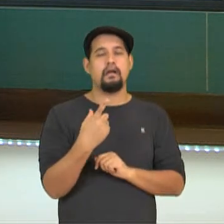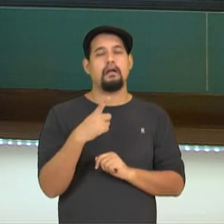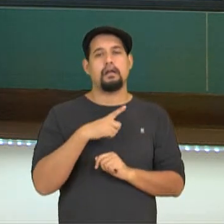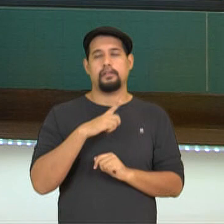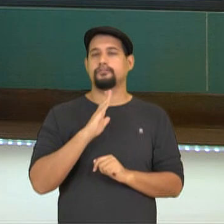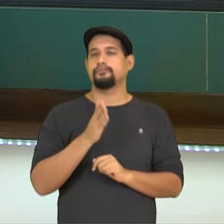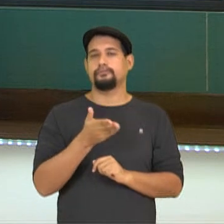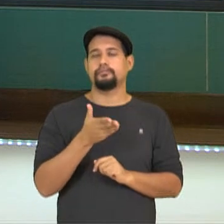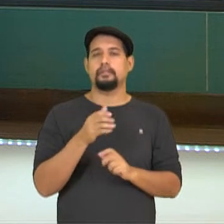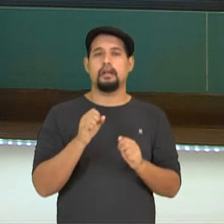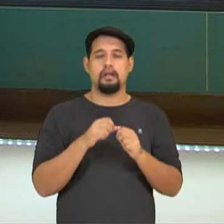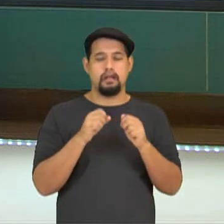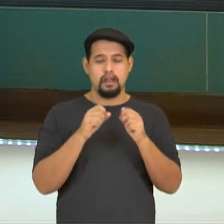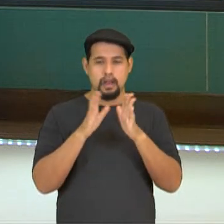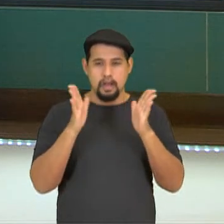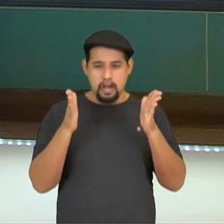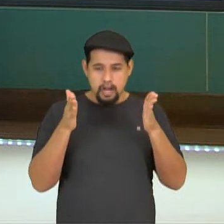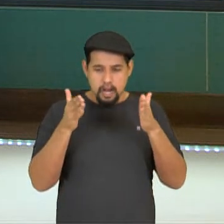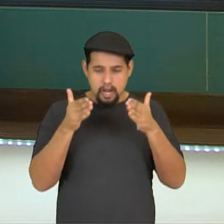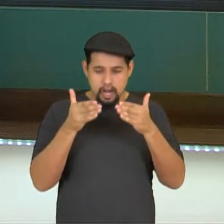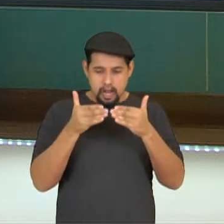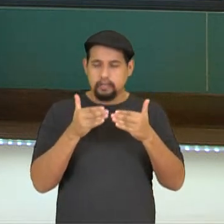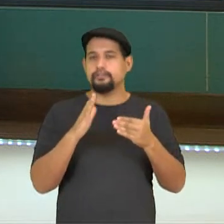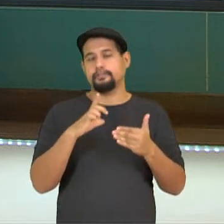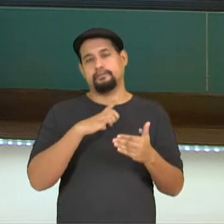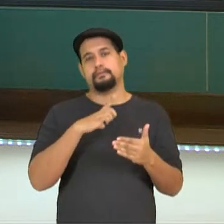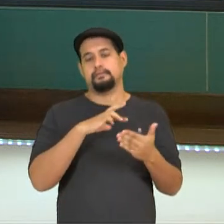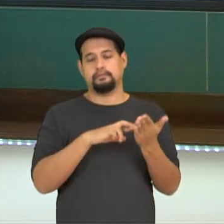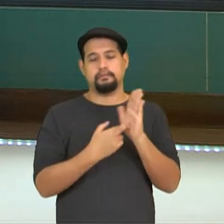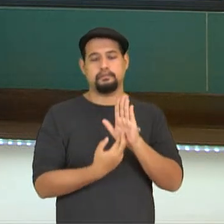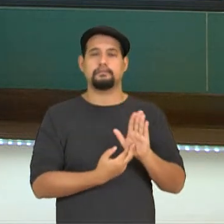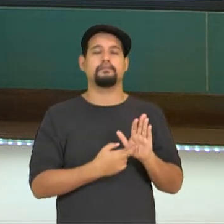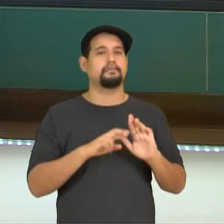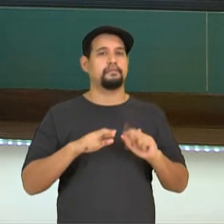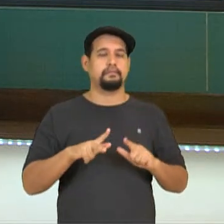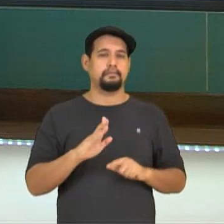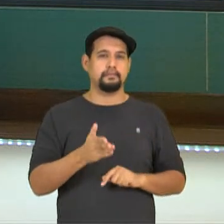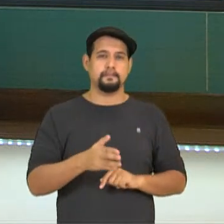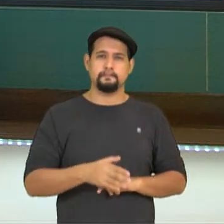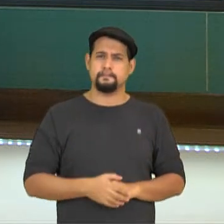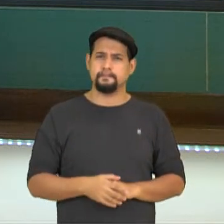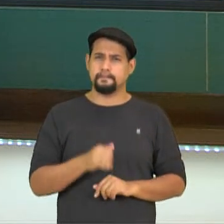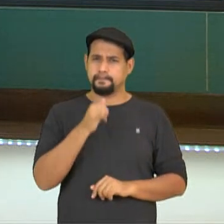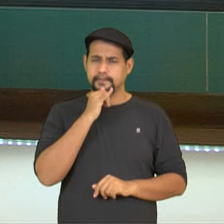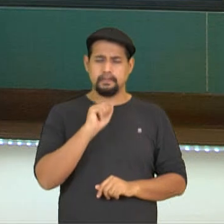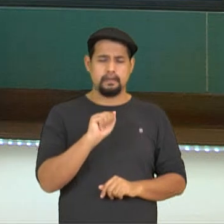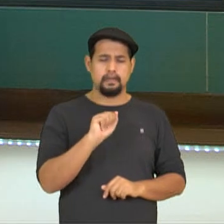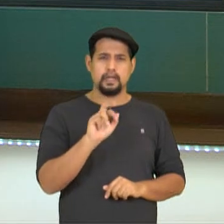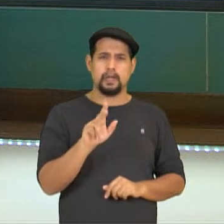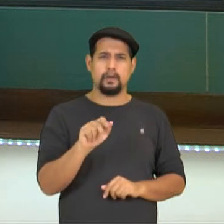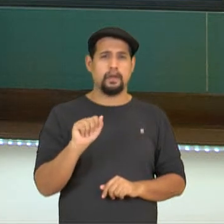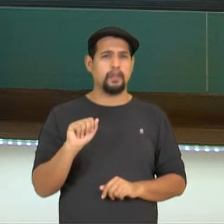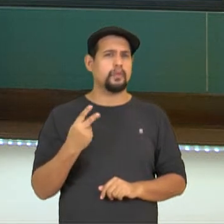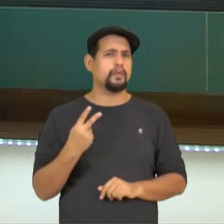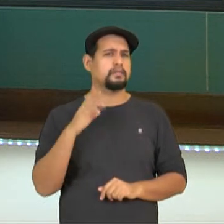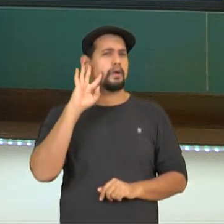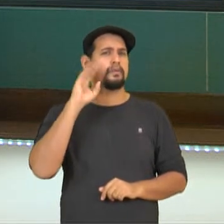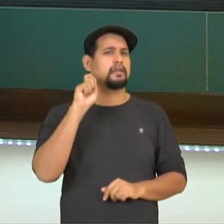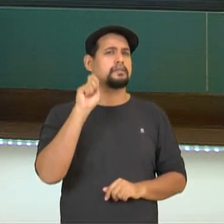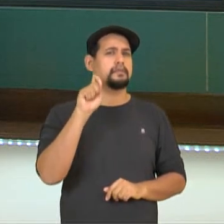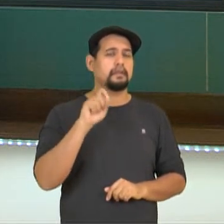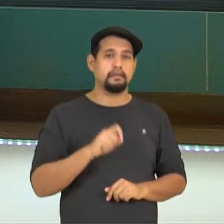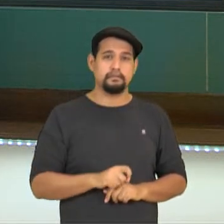parábola já fechou um pouco mais, né? Já teve uma representação um pouco diferente. Se o a vale 2, o que aconteceu com a